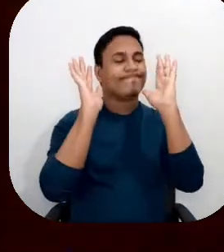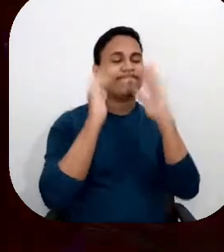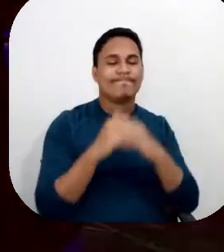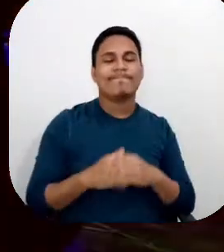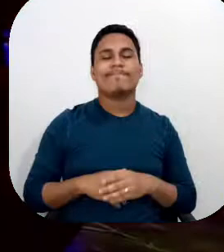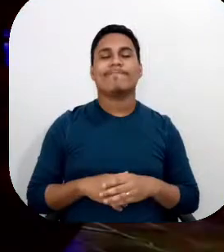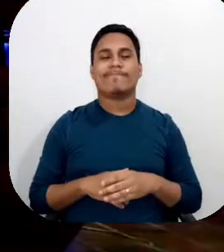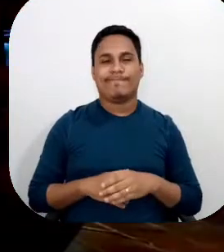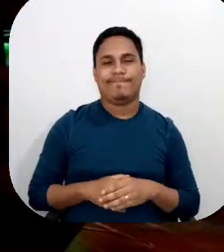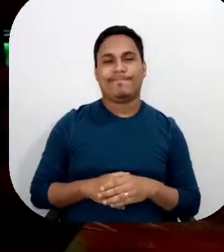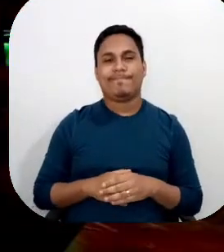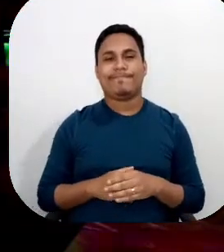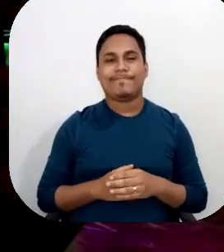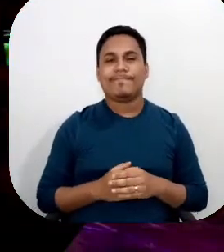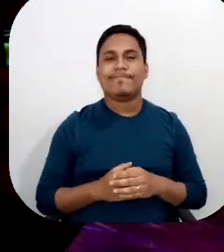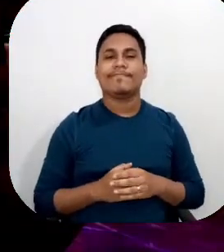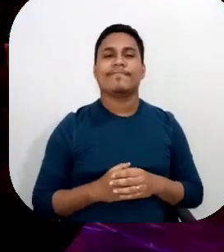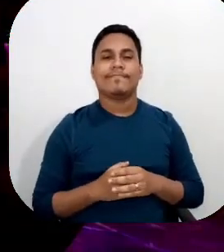ficar.